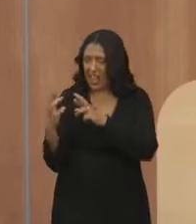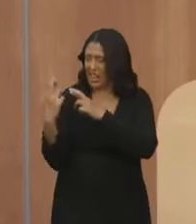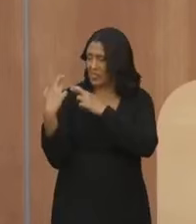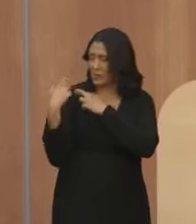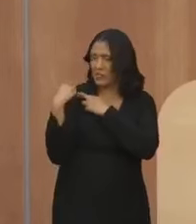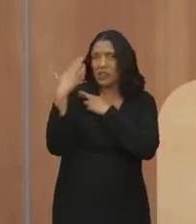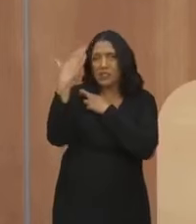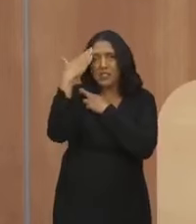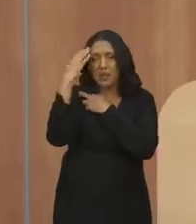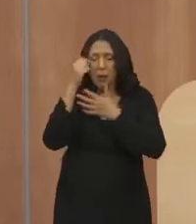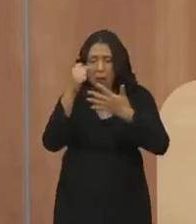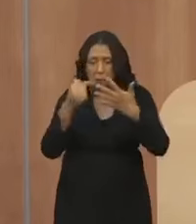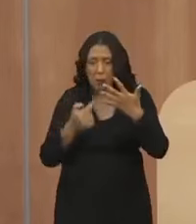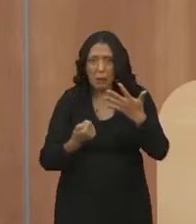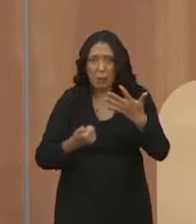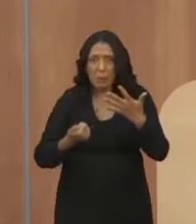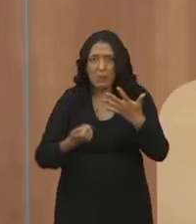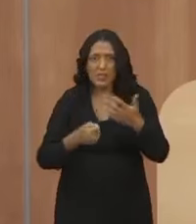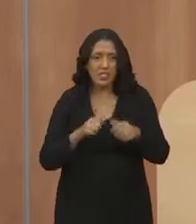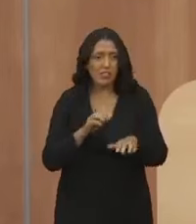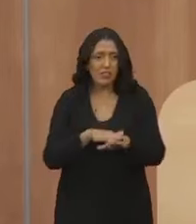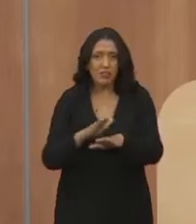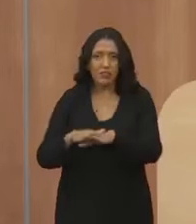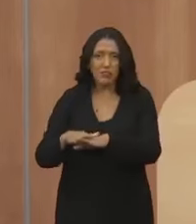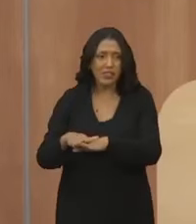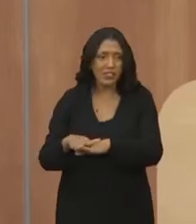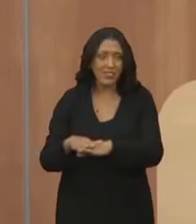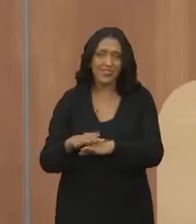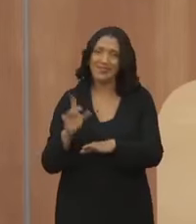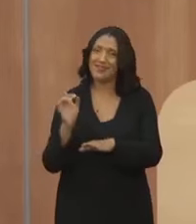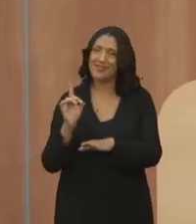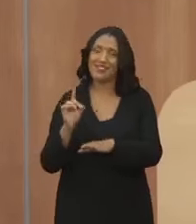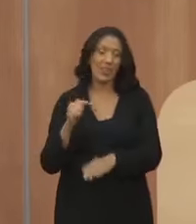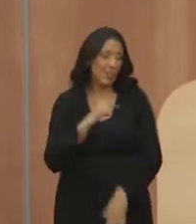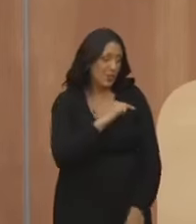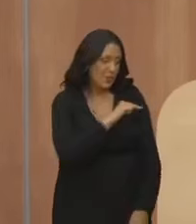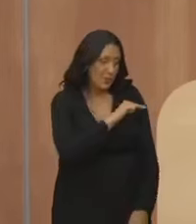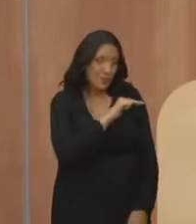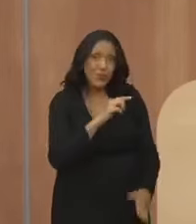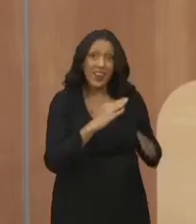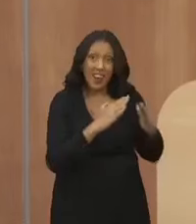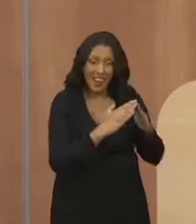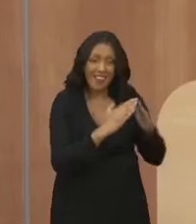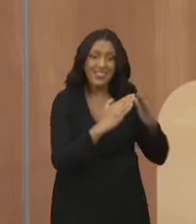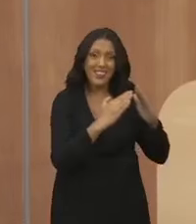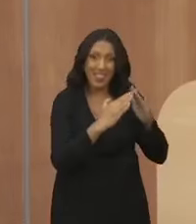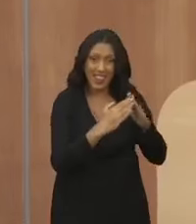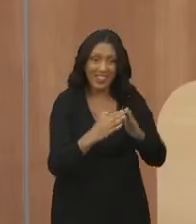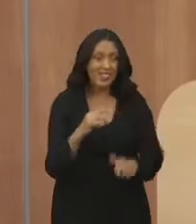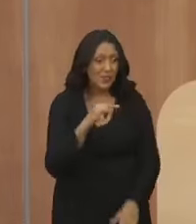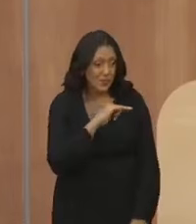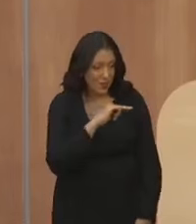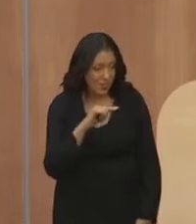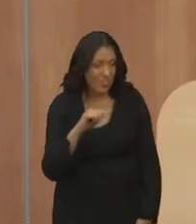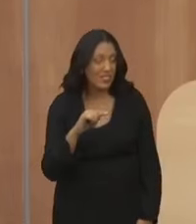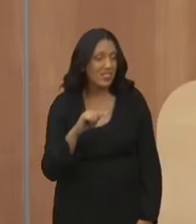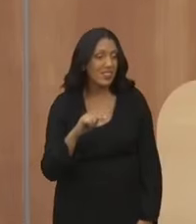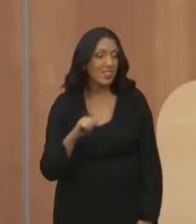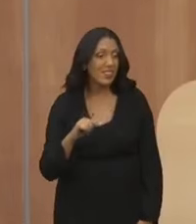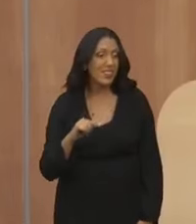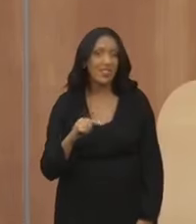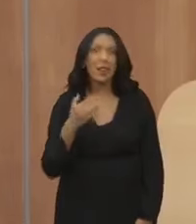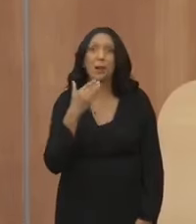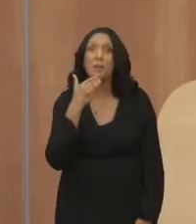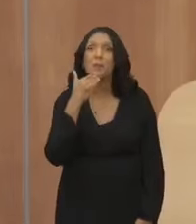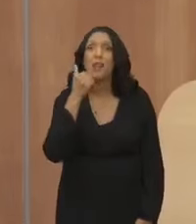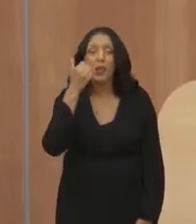ser nomeado não mora no Veraneijal. E por isso não vive as dificuldades que vocês vivem lá no bairro, e por essa razão eu digo